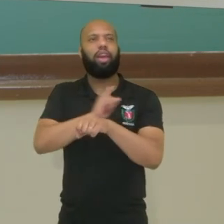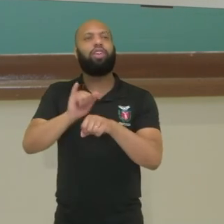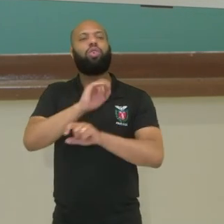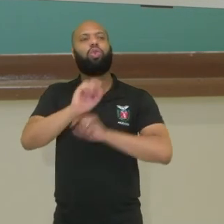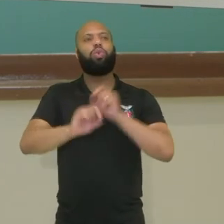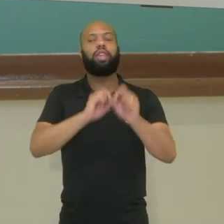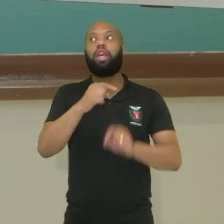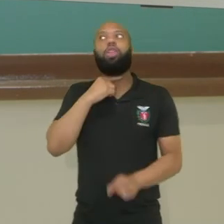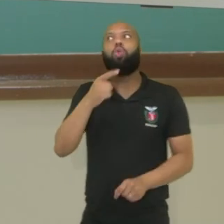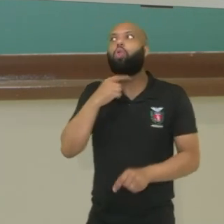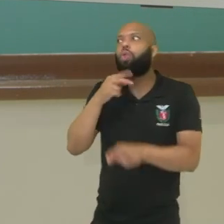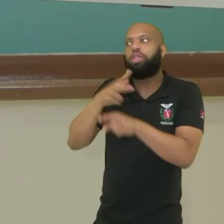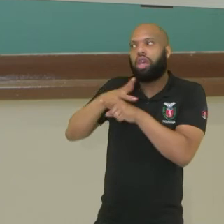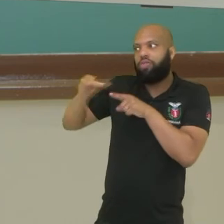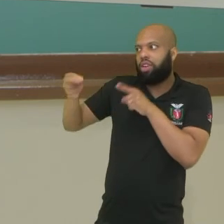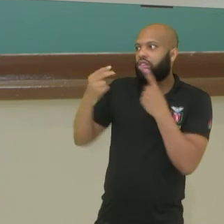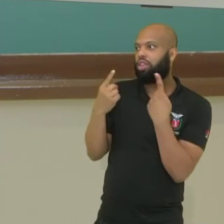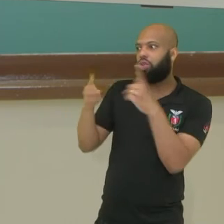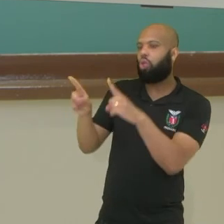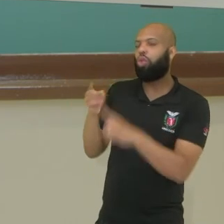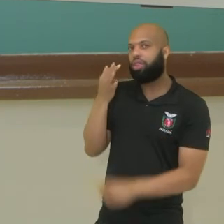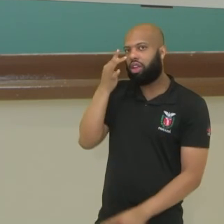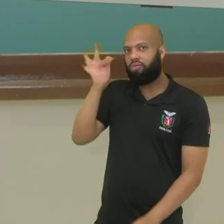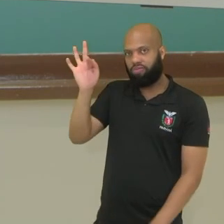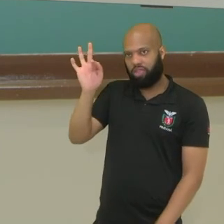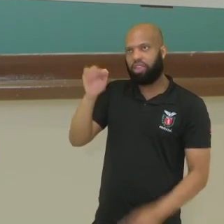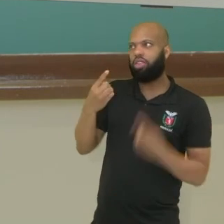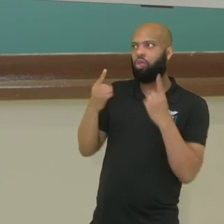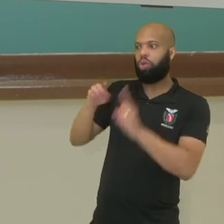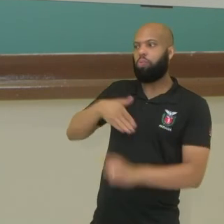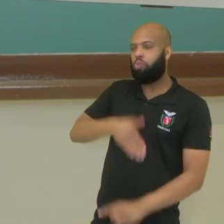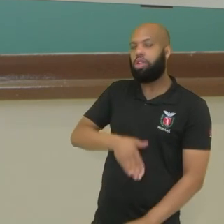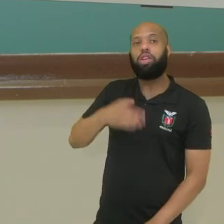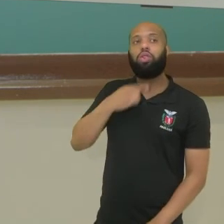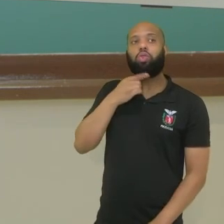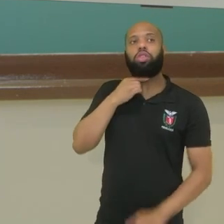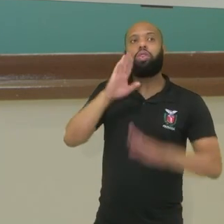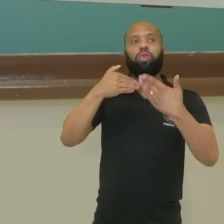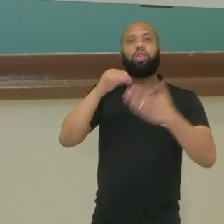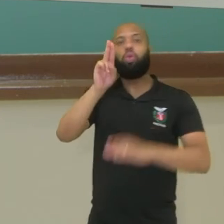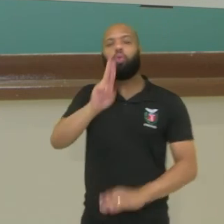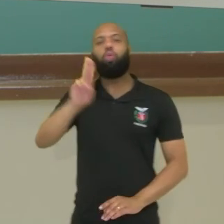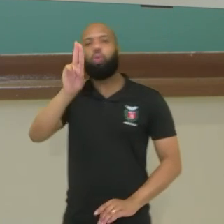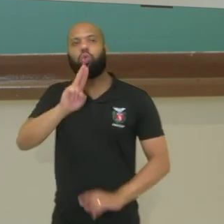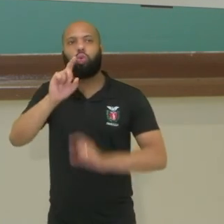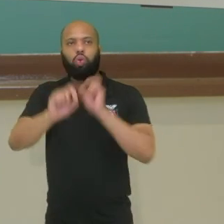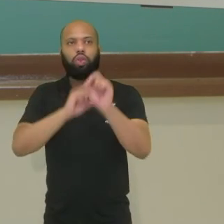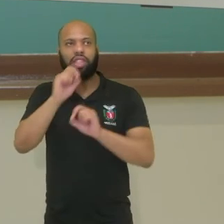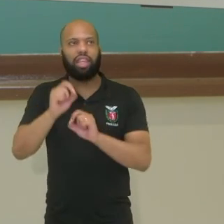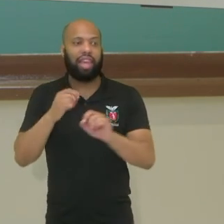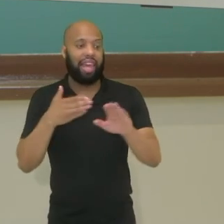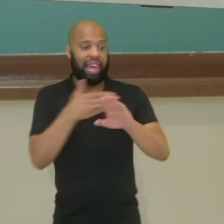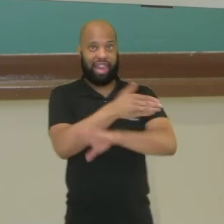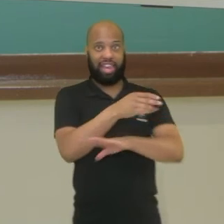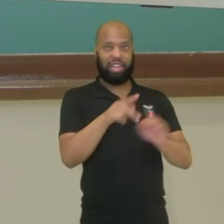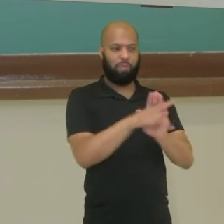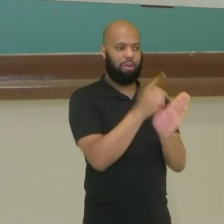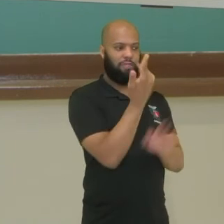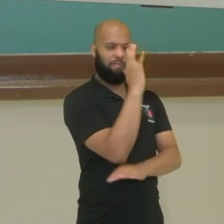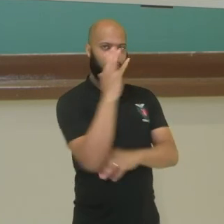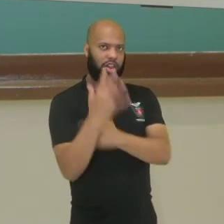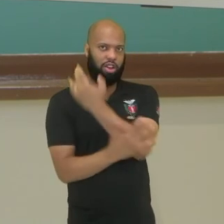não venceria uma batalha militar contra Napoleão Bonaparte e a Rússia, então, ela recua para o interior do seu